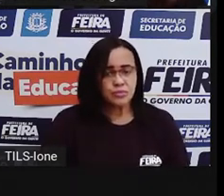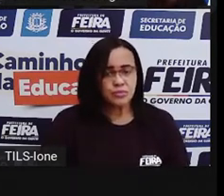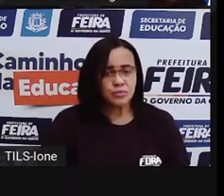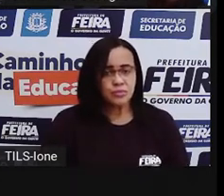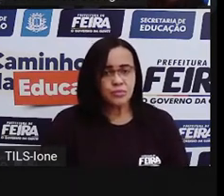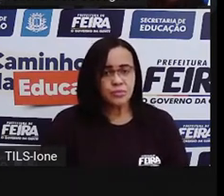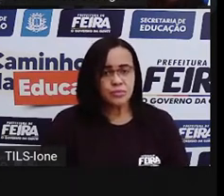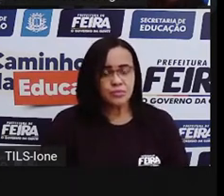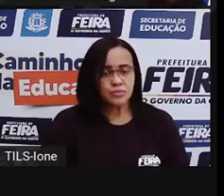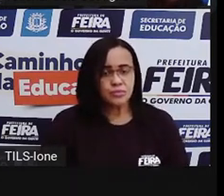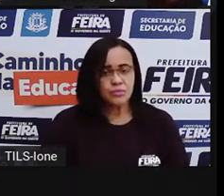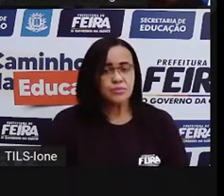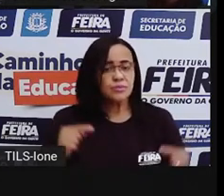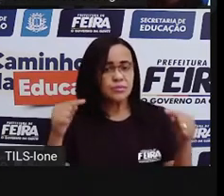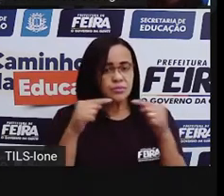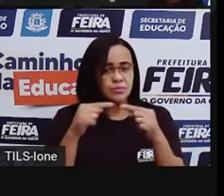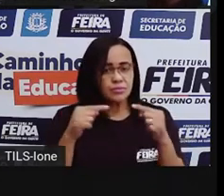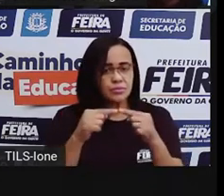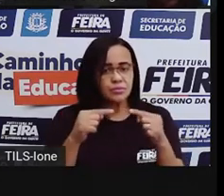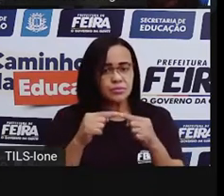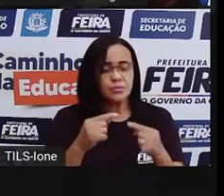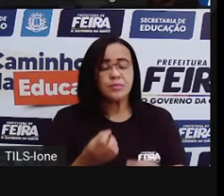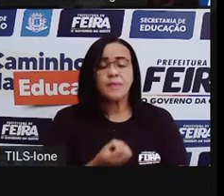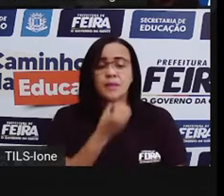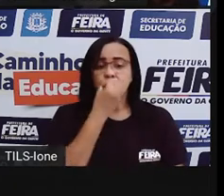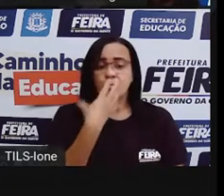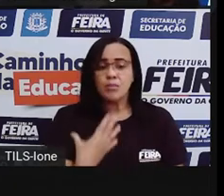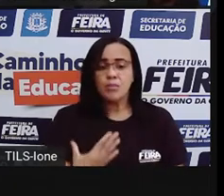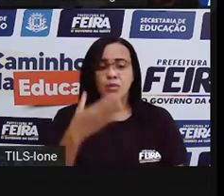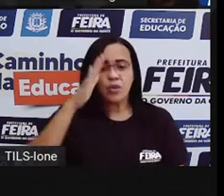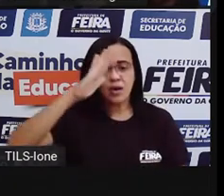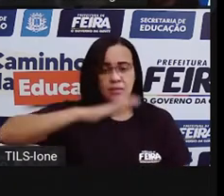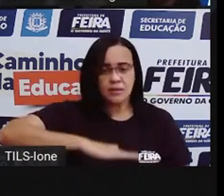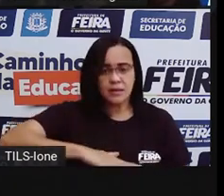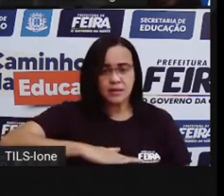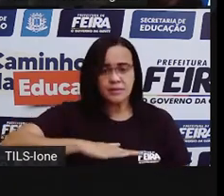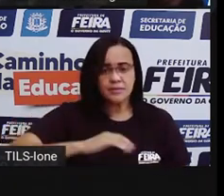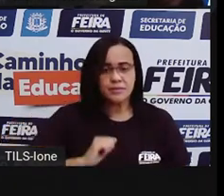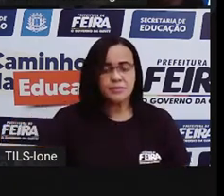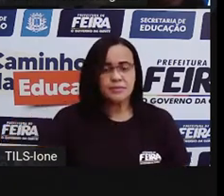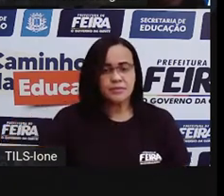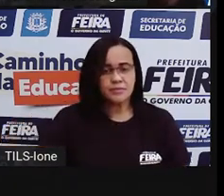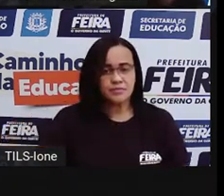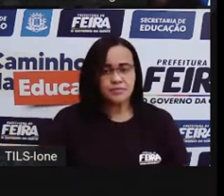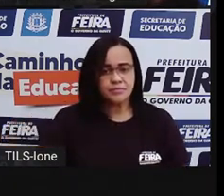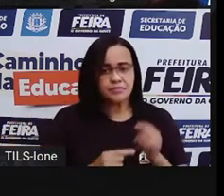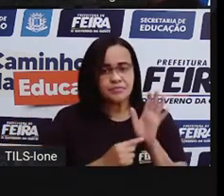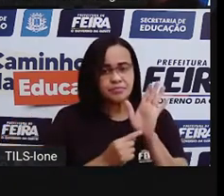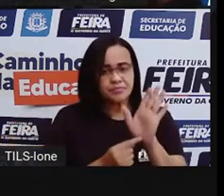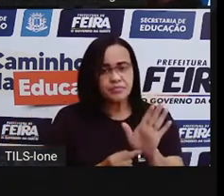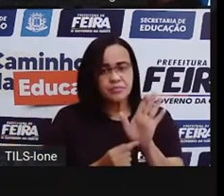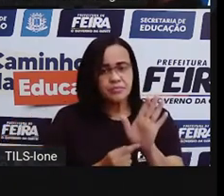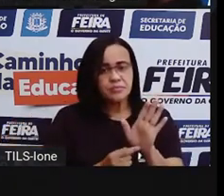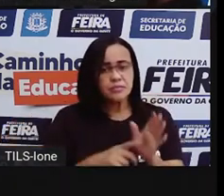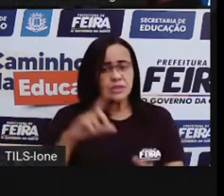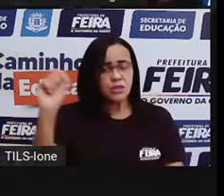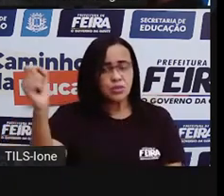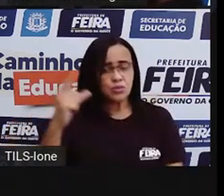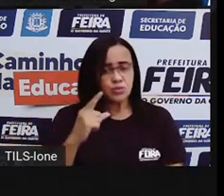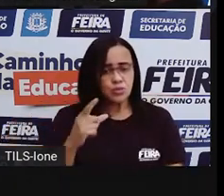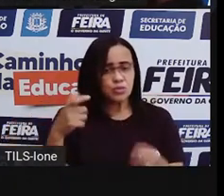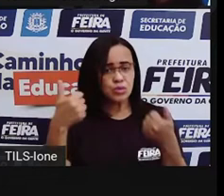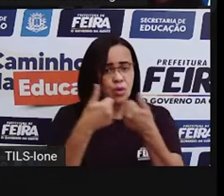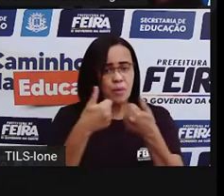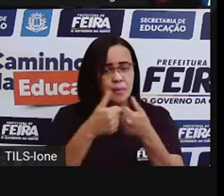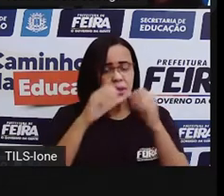Good afternoon quer dizer boa tarde. Olha que eu coloquei o sol do ladinho da nuvem. Porque